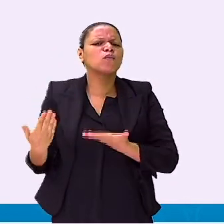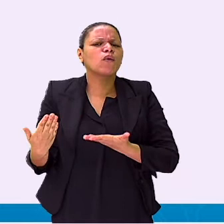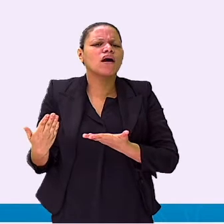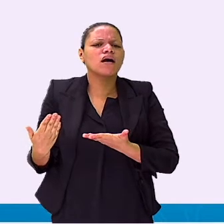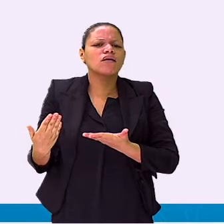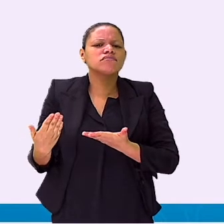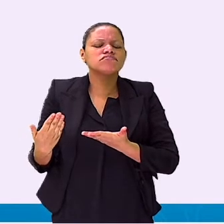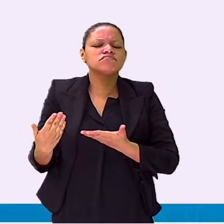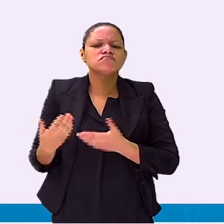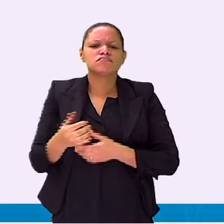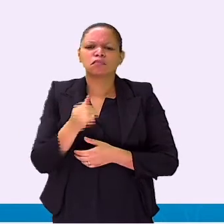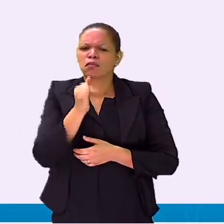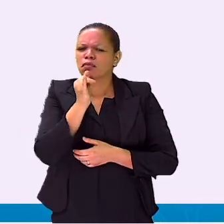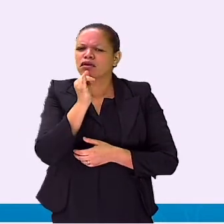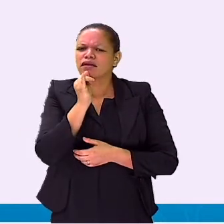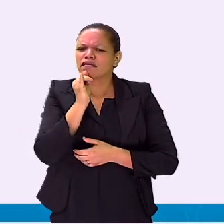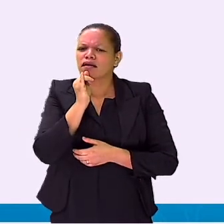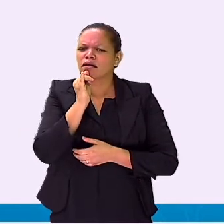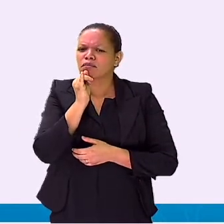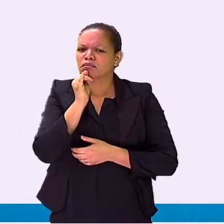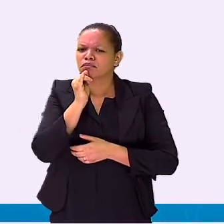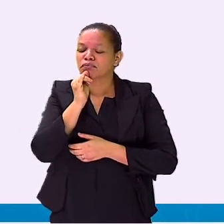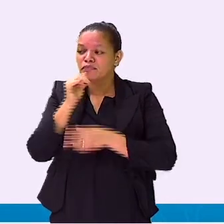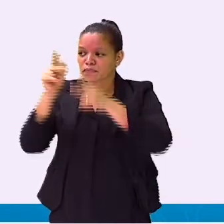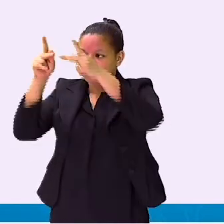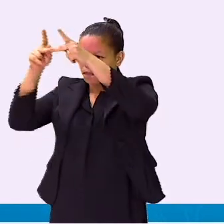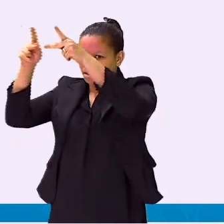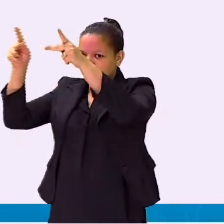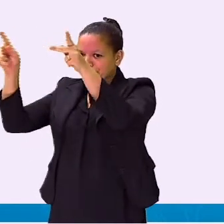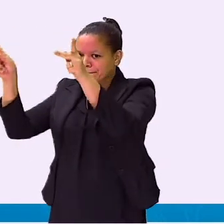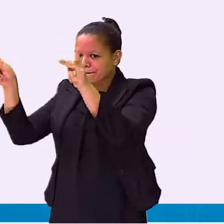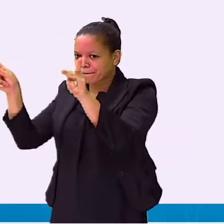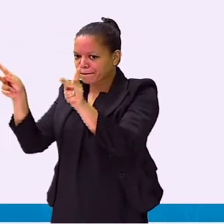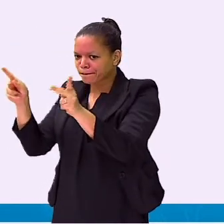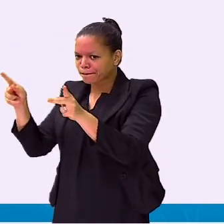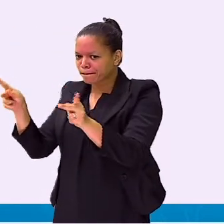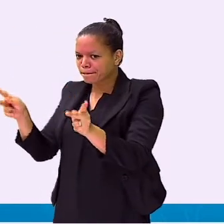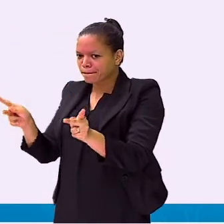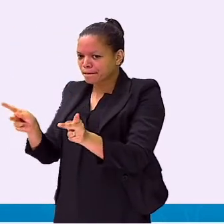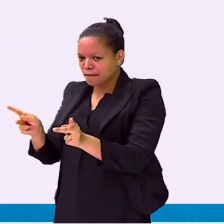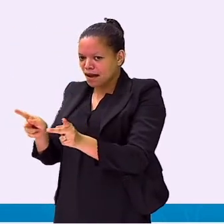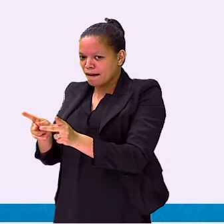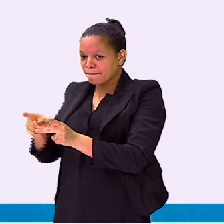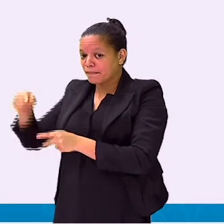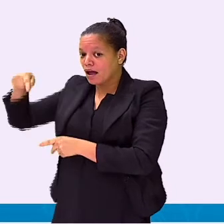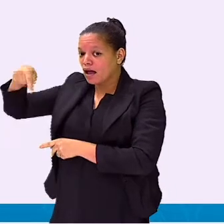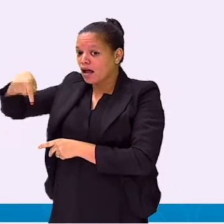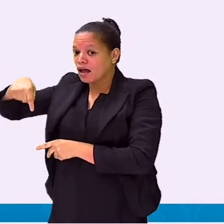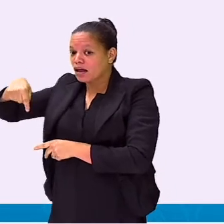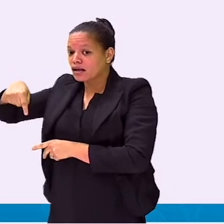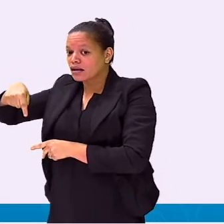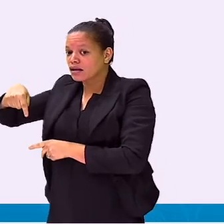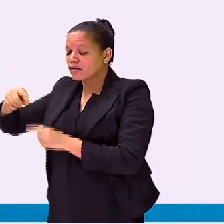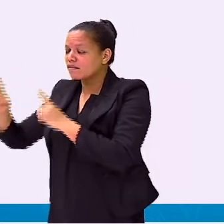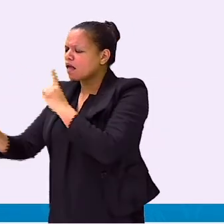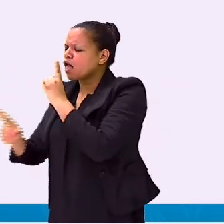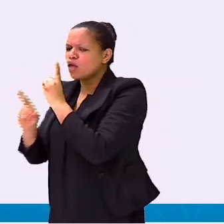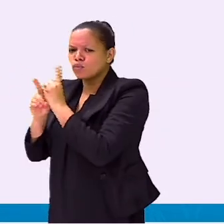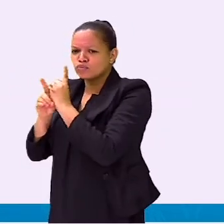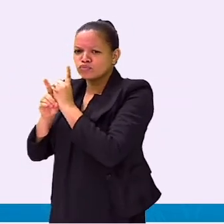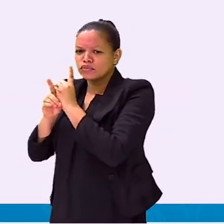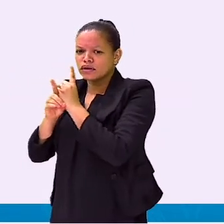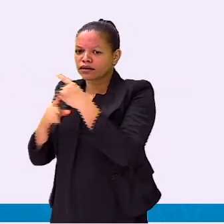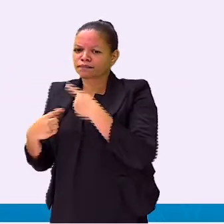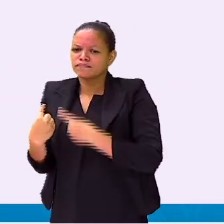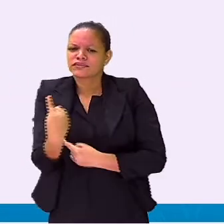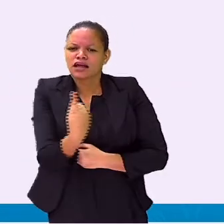Governador Valadares. Temos aqui as outras cidades, mas a capital, ela está destacada para nós